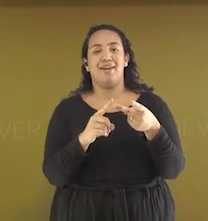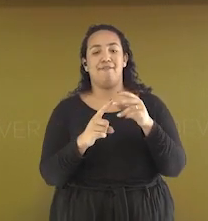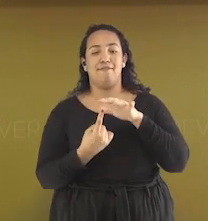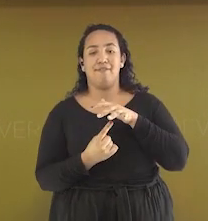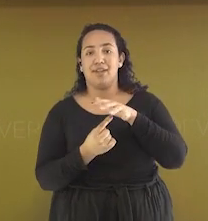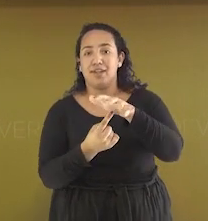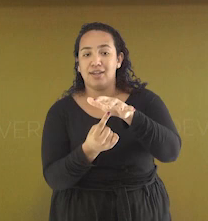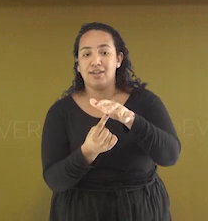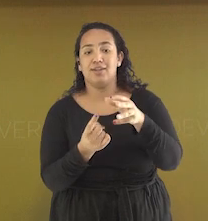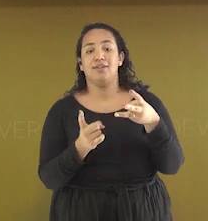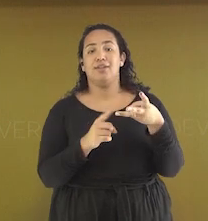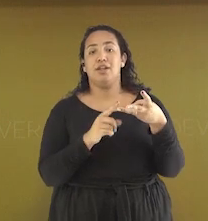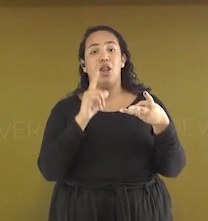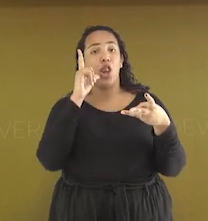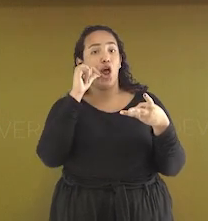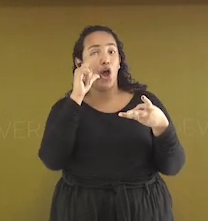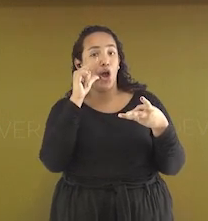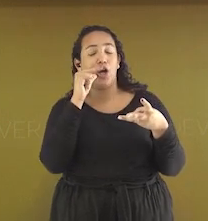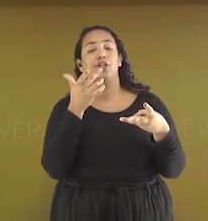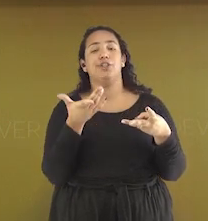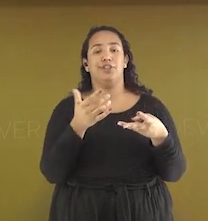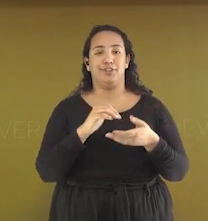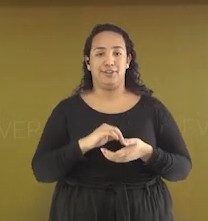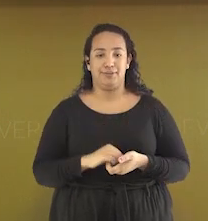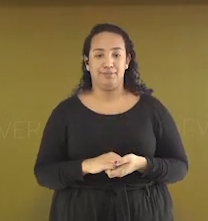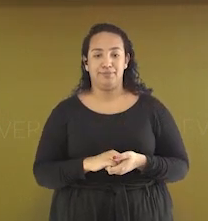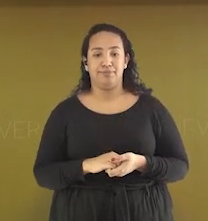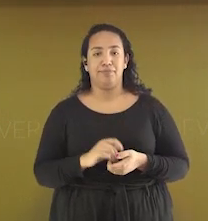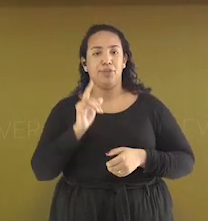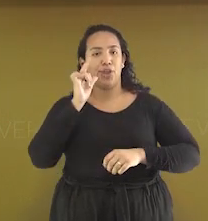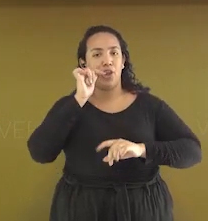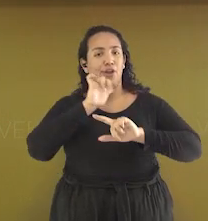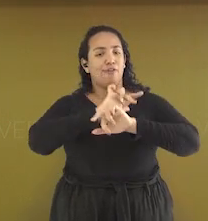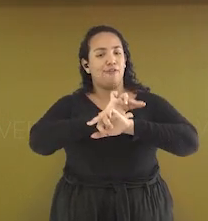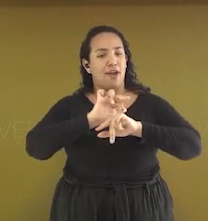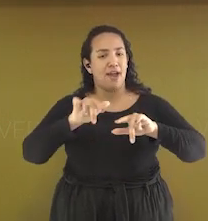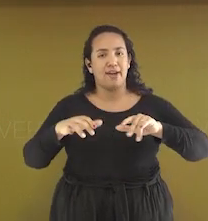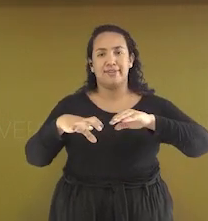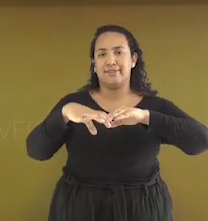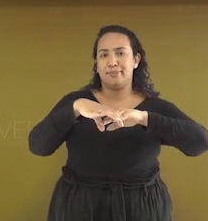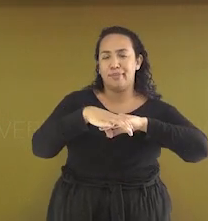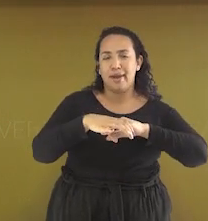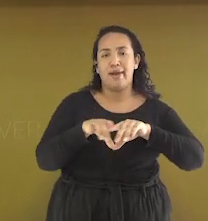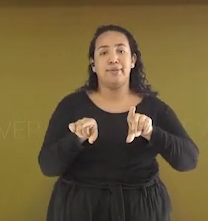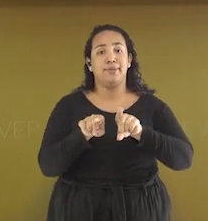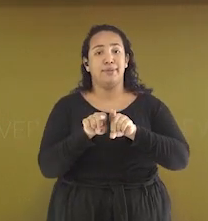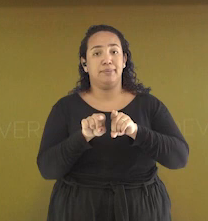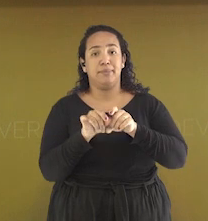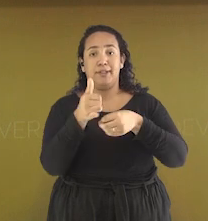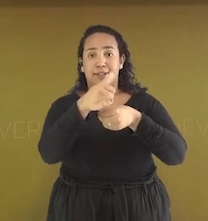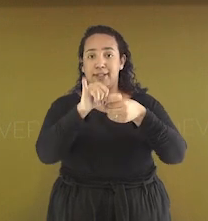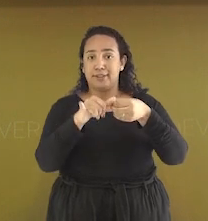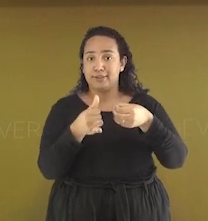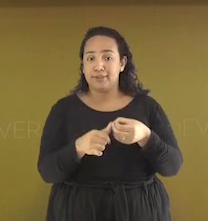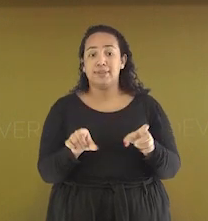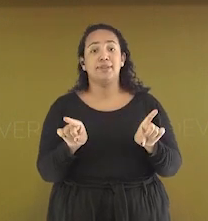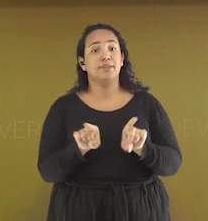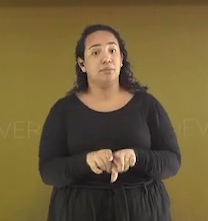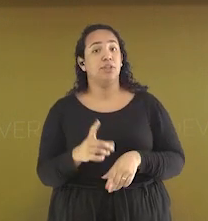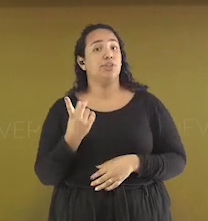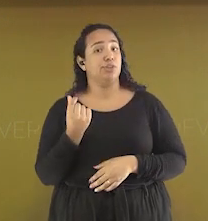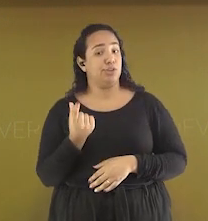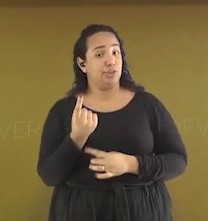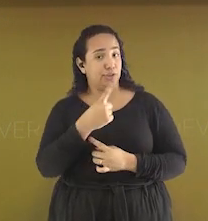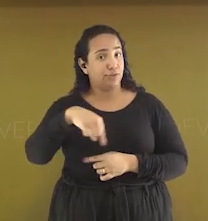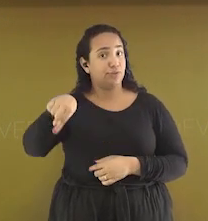supermercados, nas feiras, em lojas de sapato, outras lojas, em postos de combustível e até no dinheiro